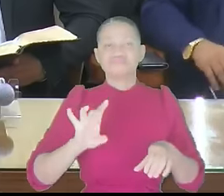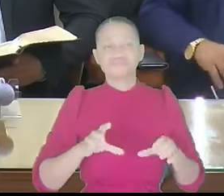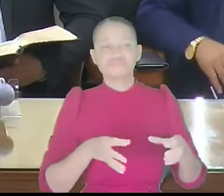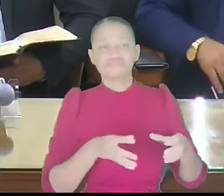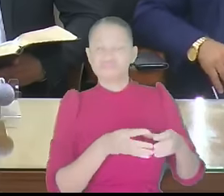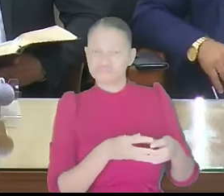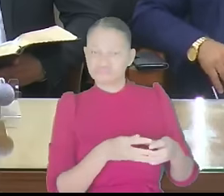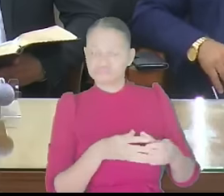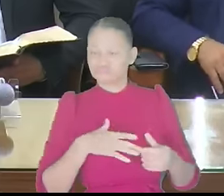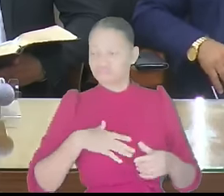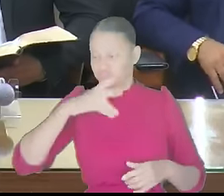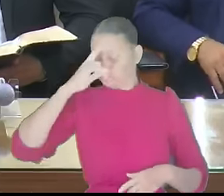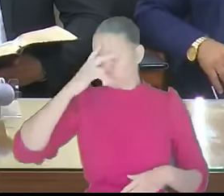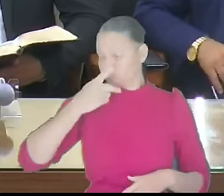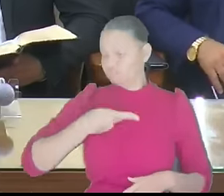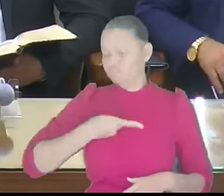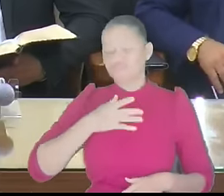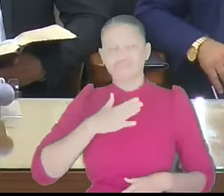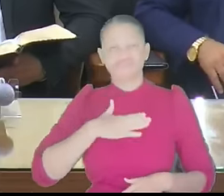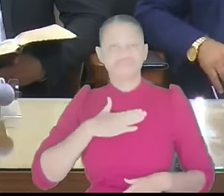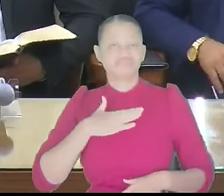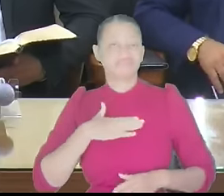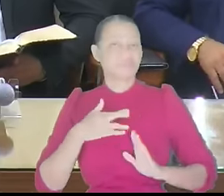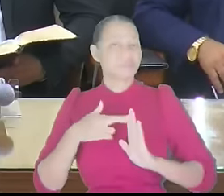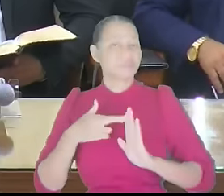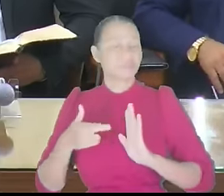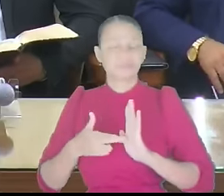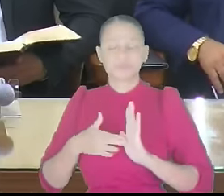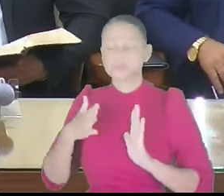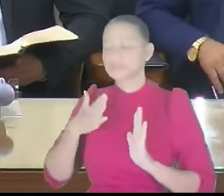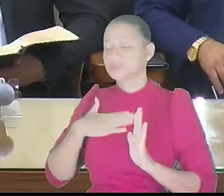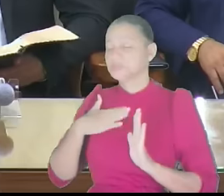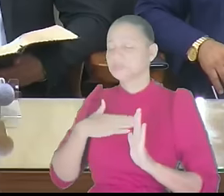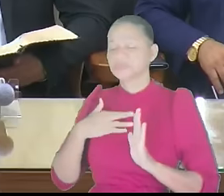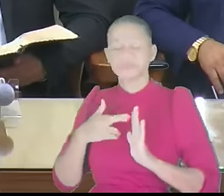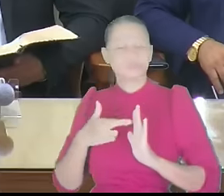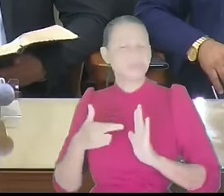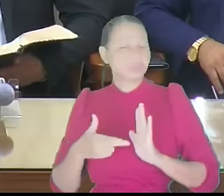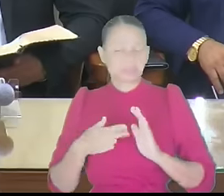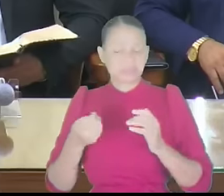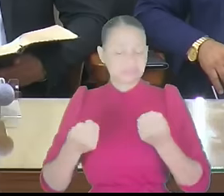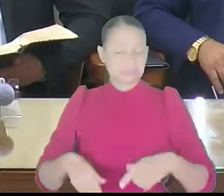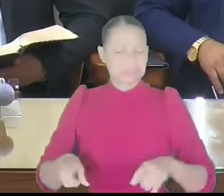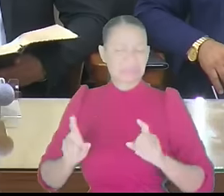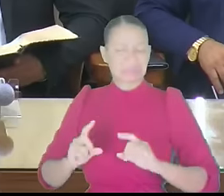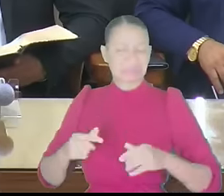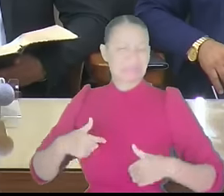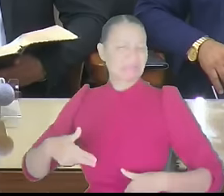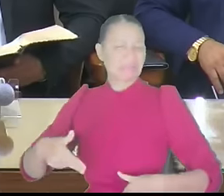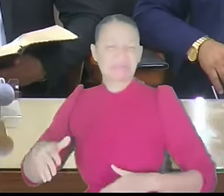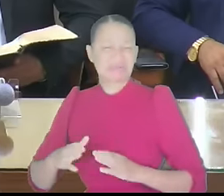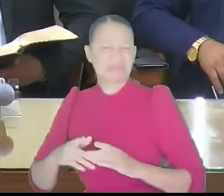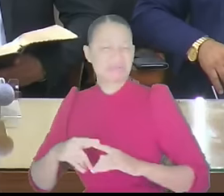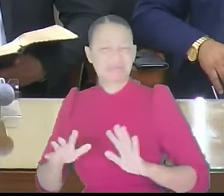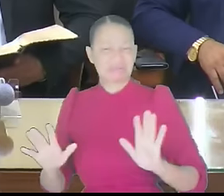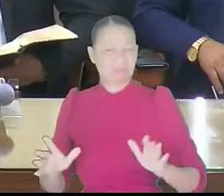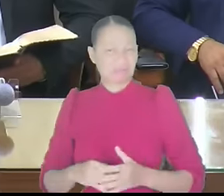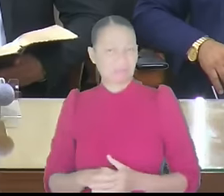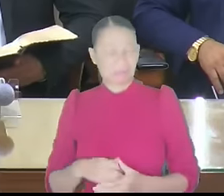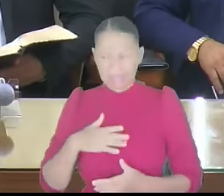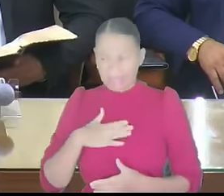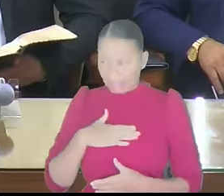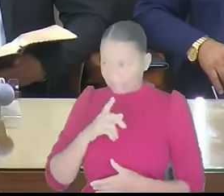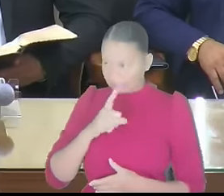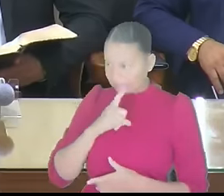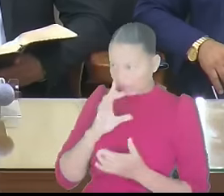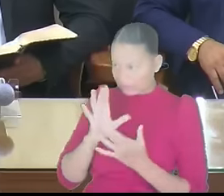dita suas próprias regras. Eu não preciso de igreja. Para mim ter Jesus, eu não preciso